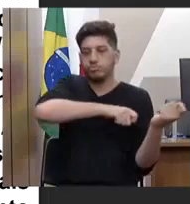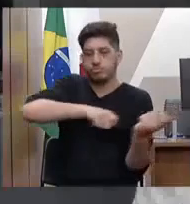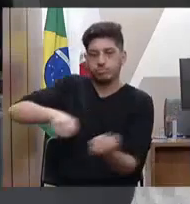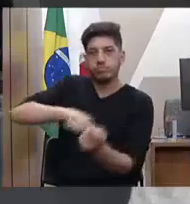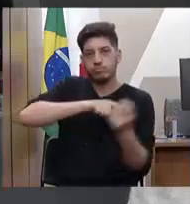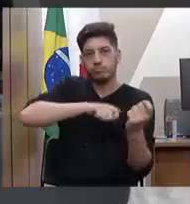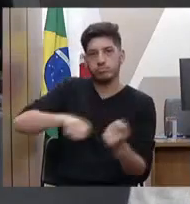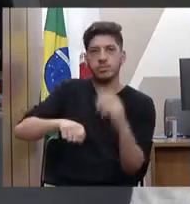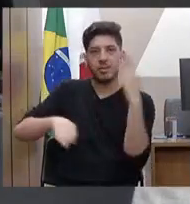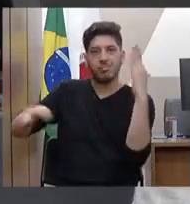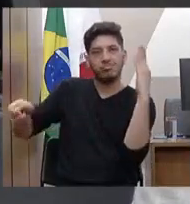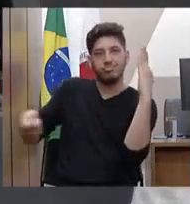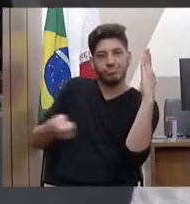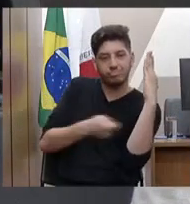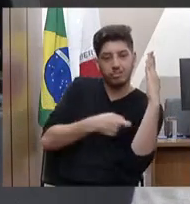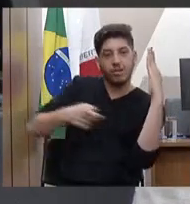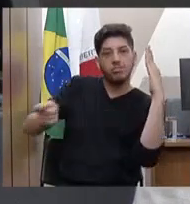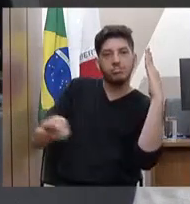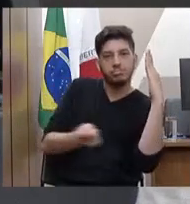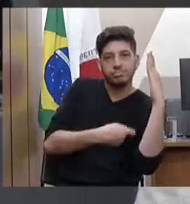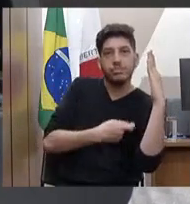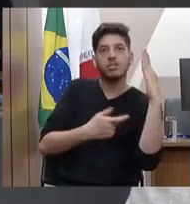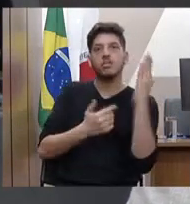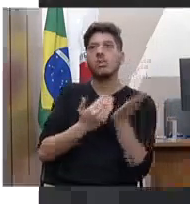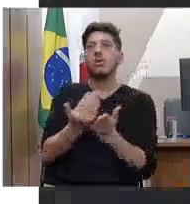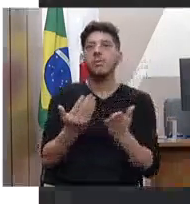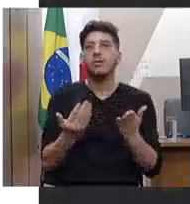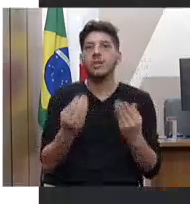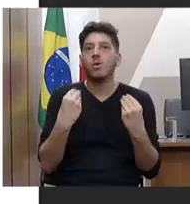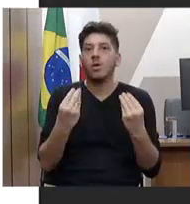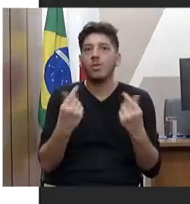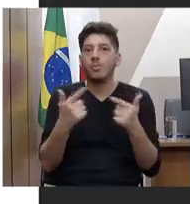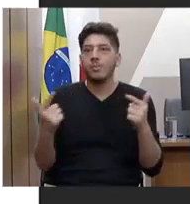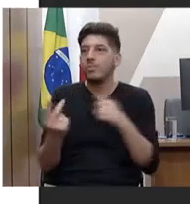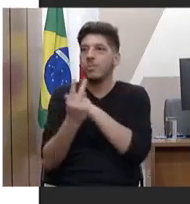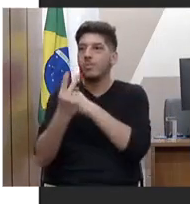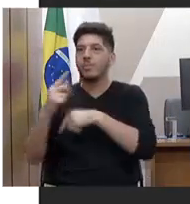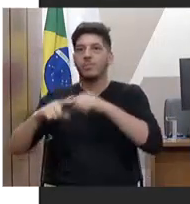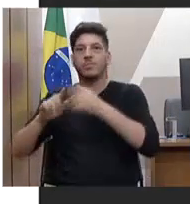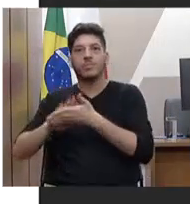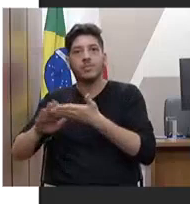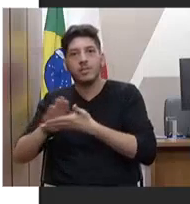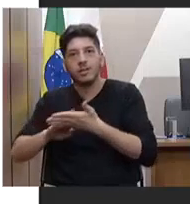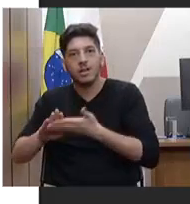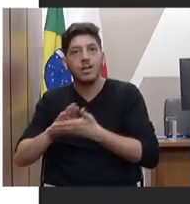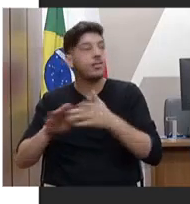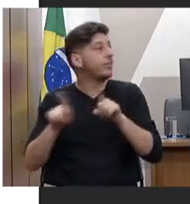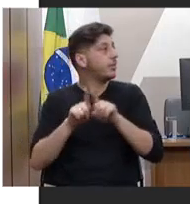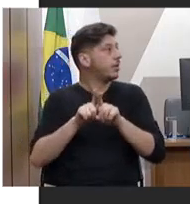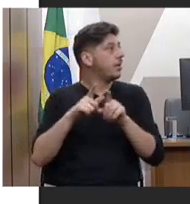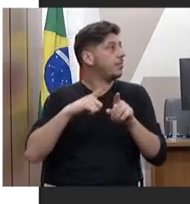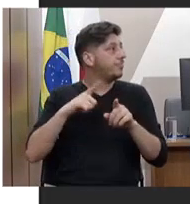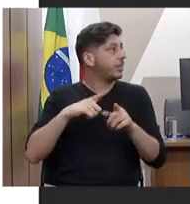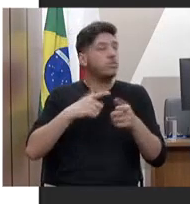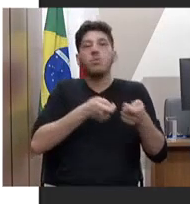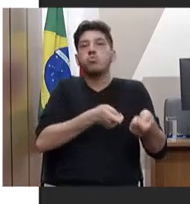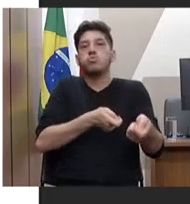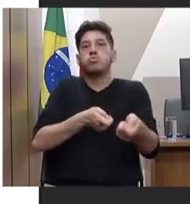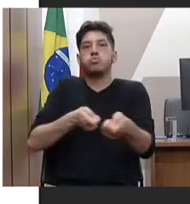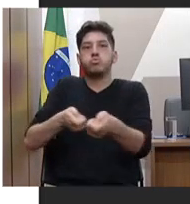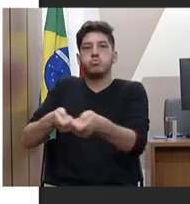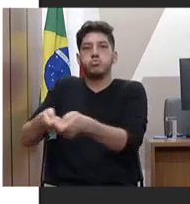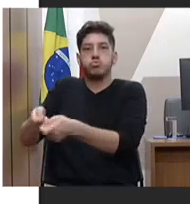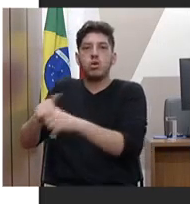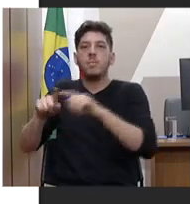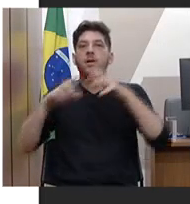a trabalhar aqui nós temos o trabalhador aplicando agrotóxico com bomba costal né então também ser epi